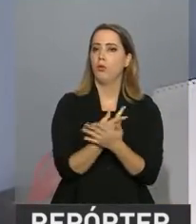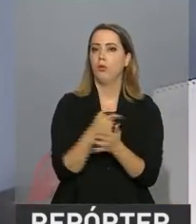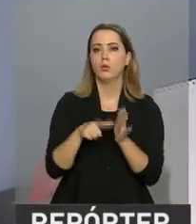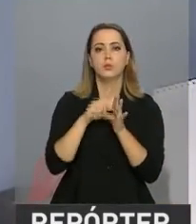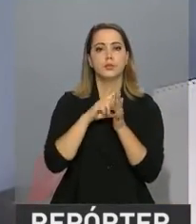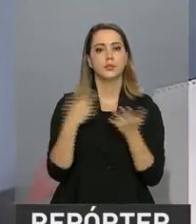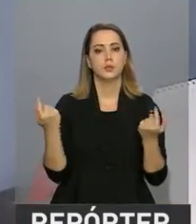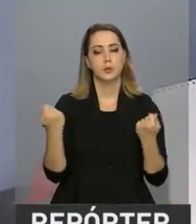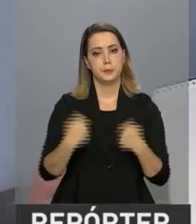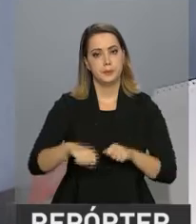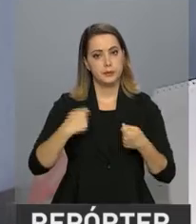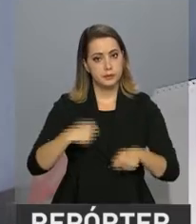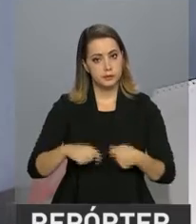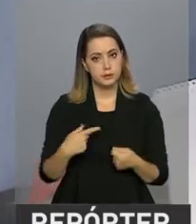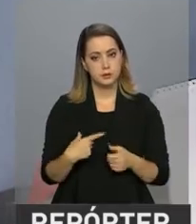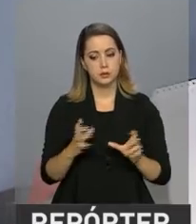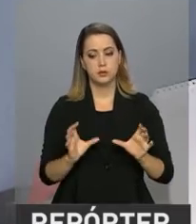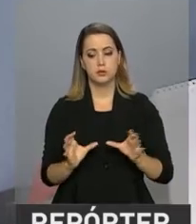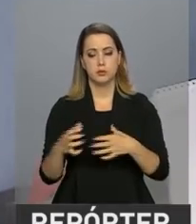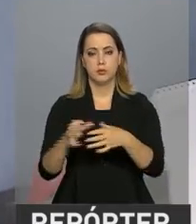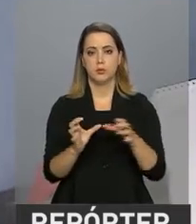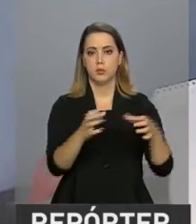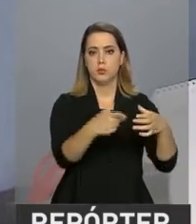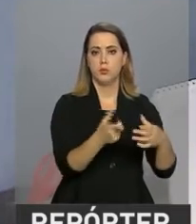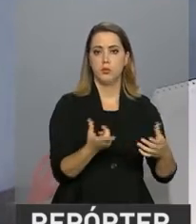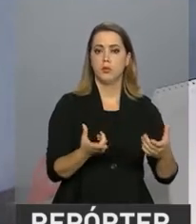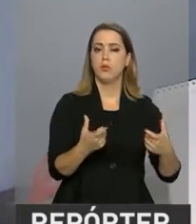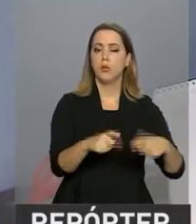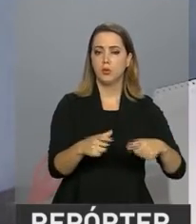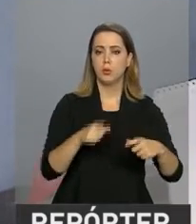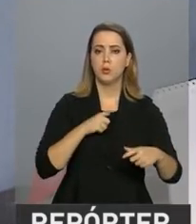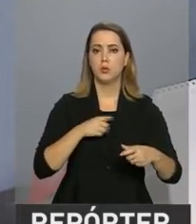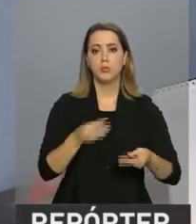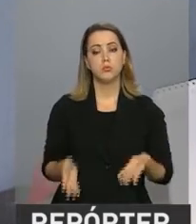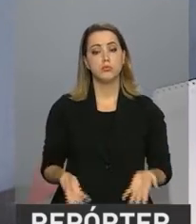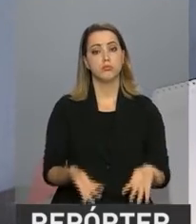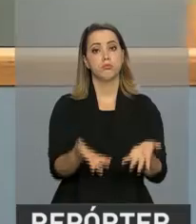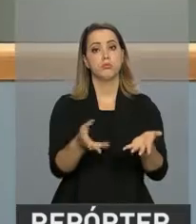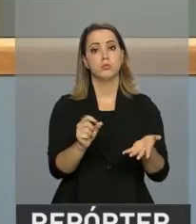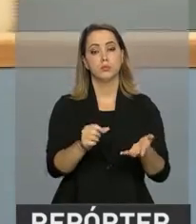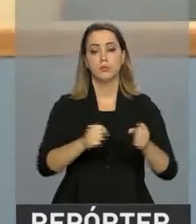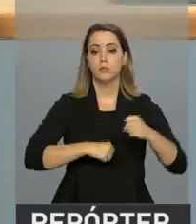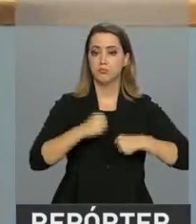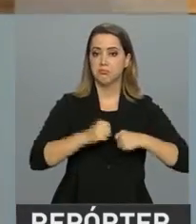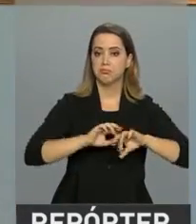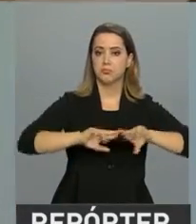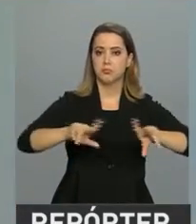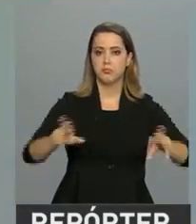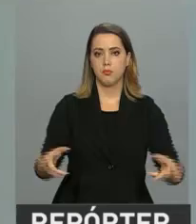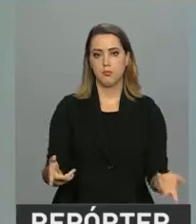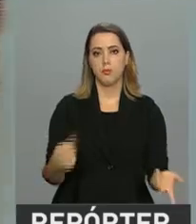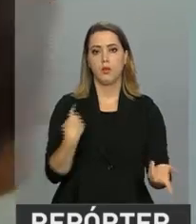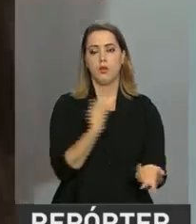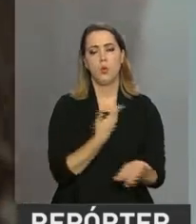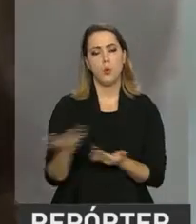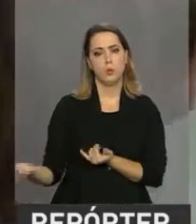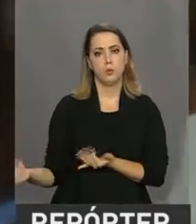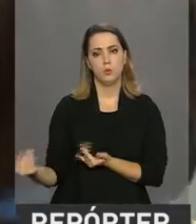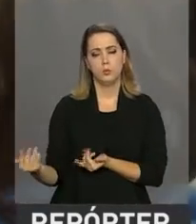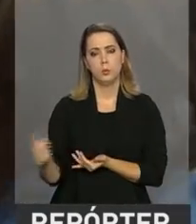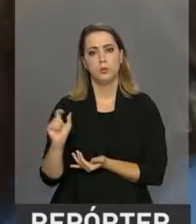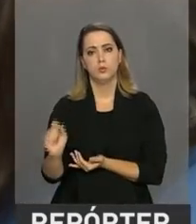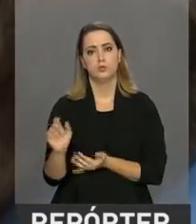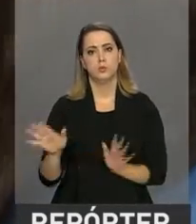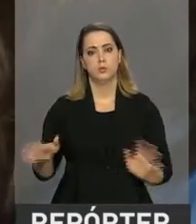nós temos setores produtivos ainda em aquecimento a gente está valorizando o jovem no que diz respeito ao